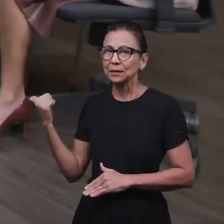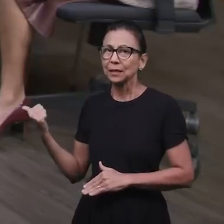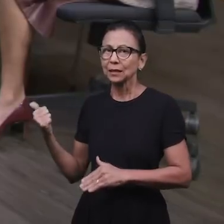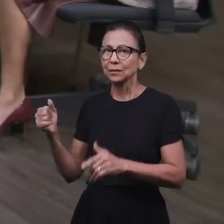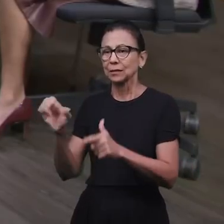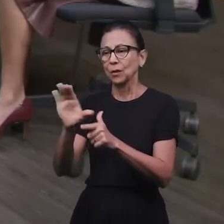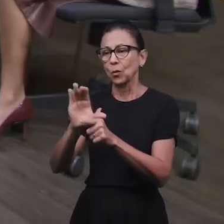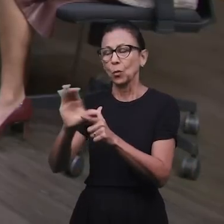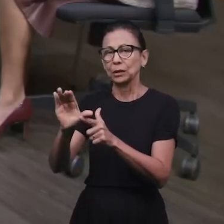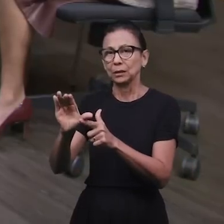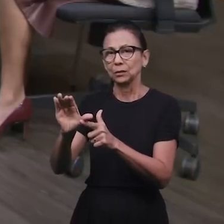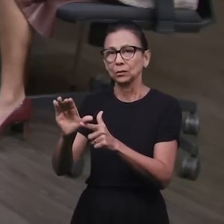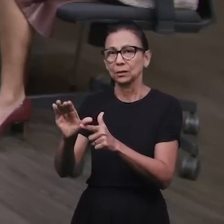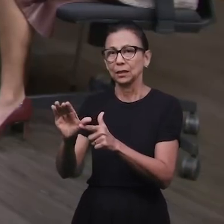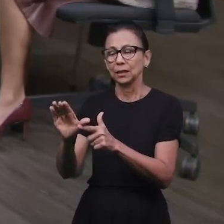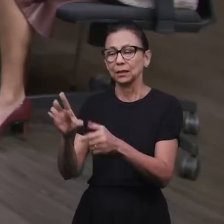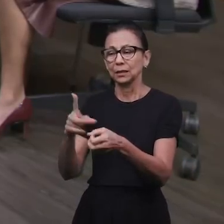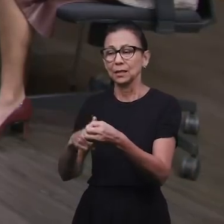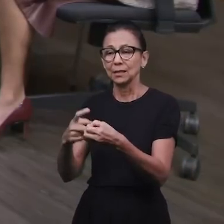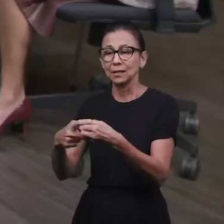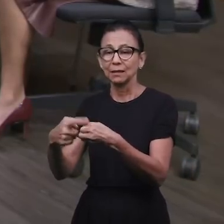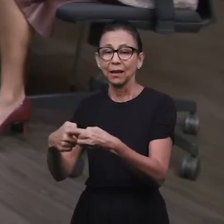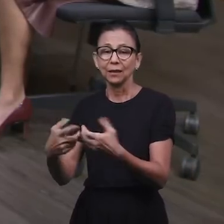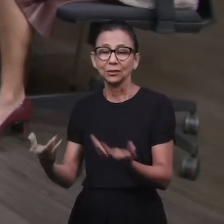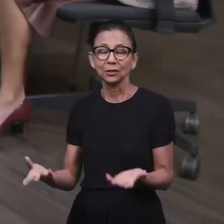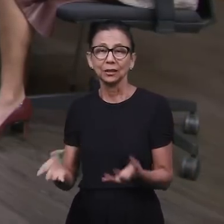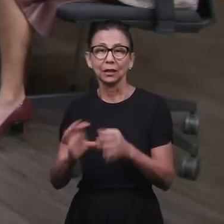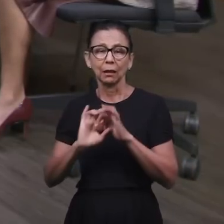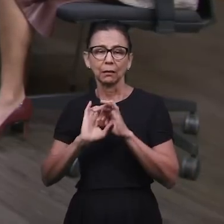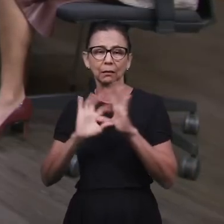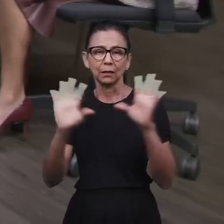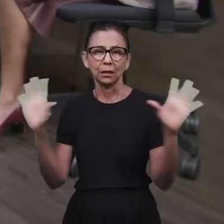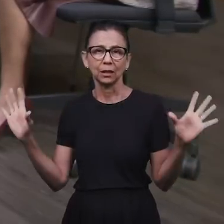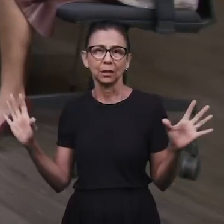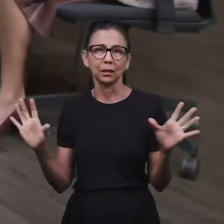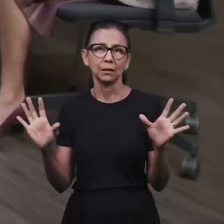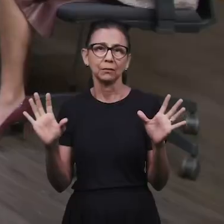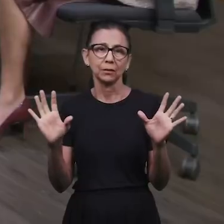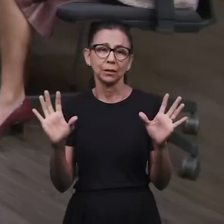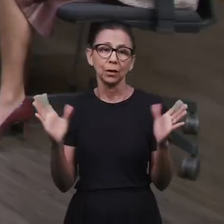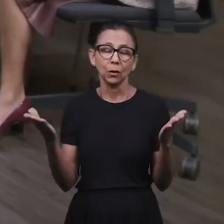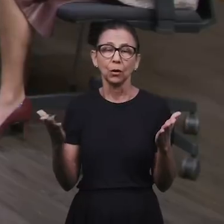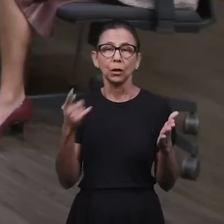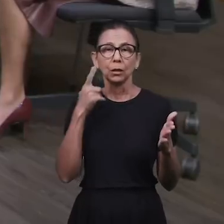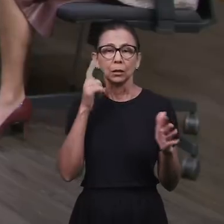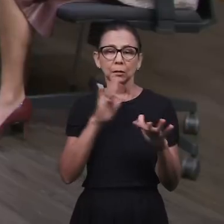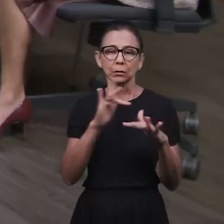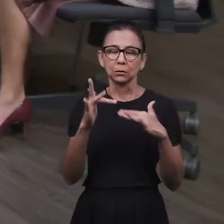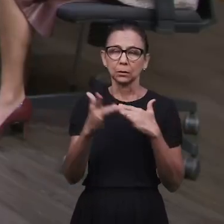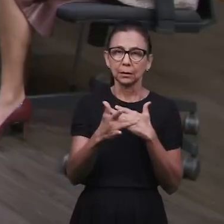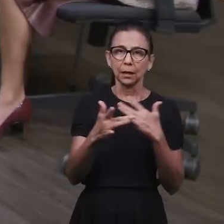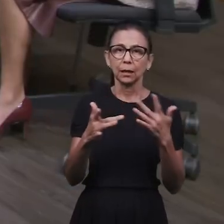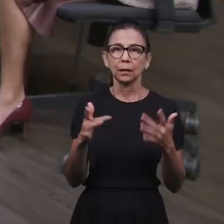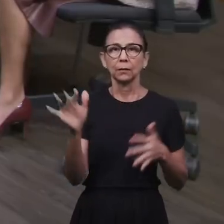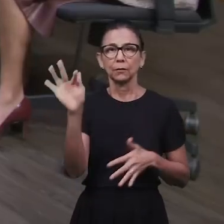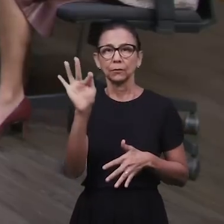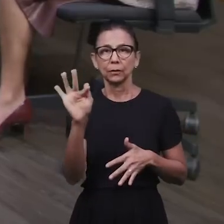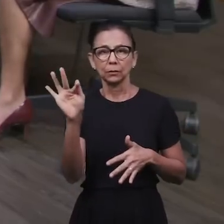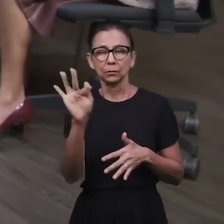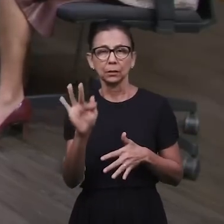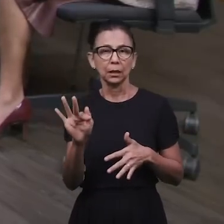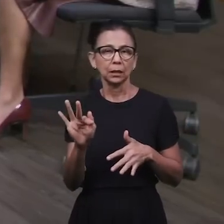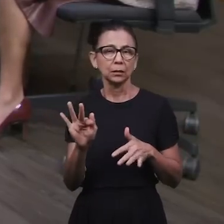faculdades, tudo é lícito. Mas nem tudo nos convém, né, Lucas? Pode falar, Lucas. Aproveitando justamente esse